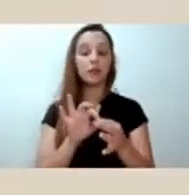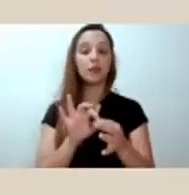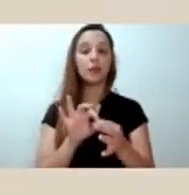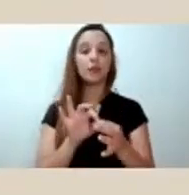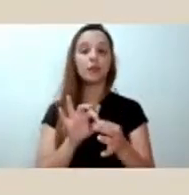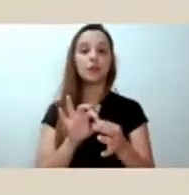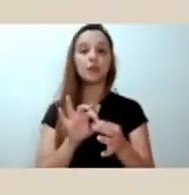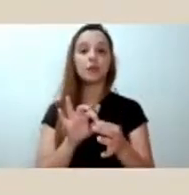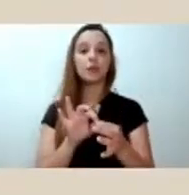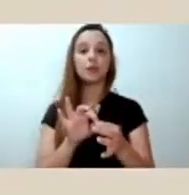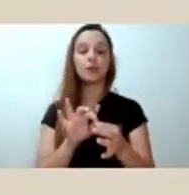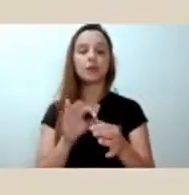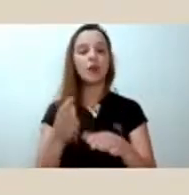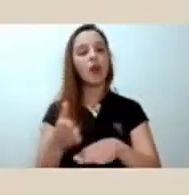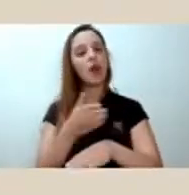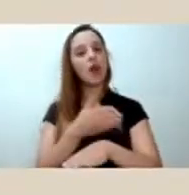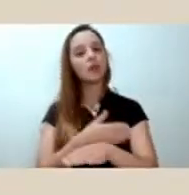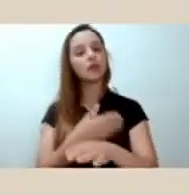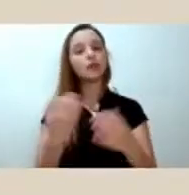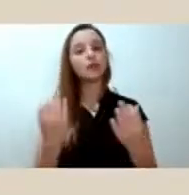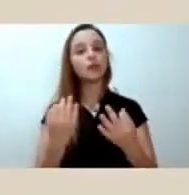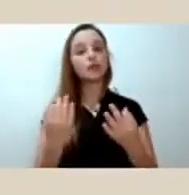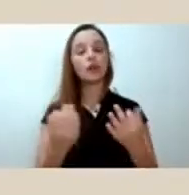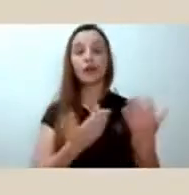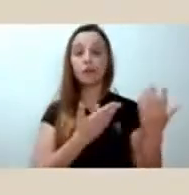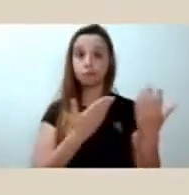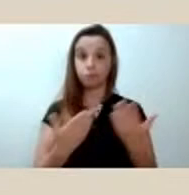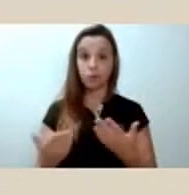àquilo que foi apresentado e que é a temática deste